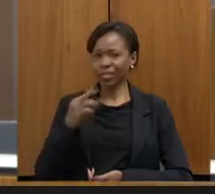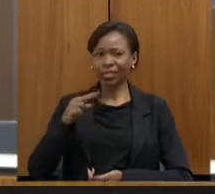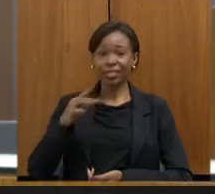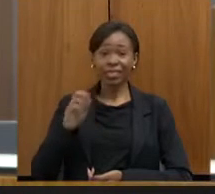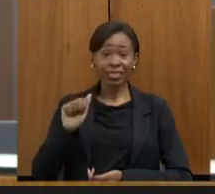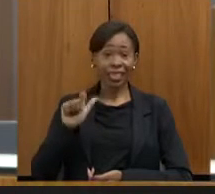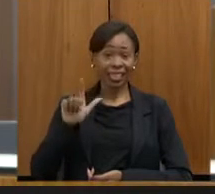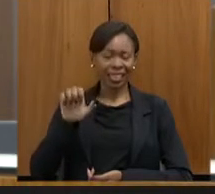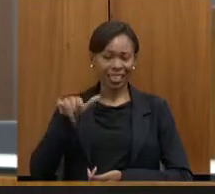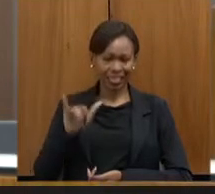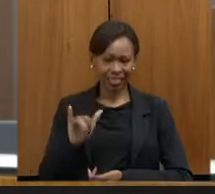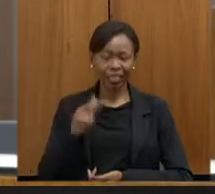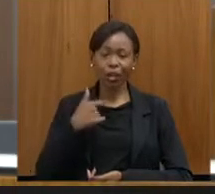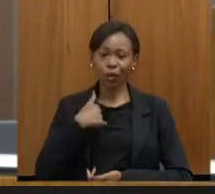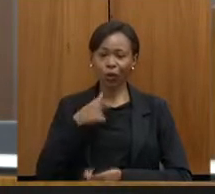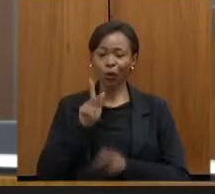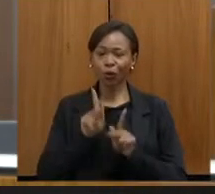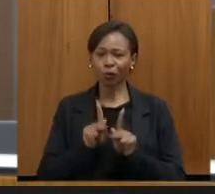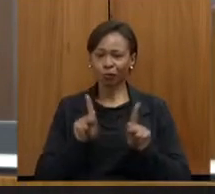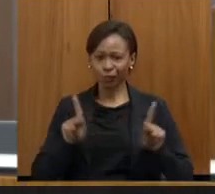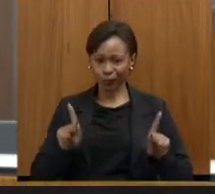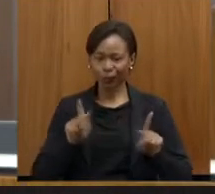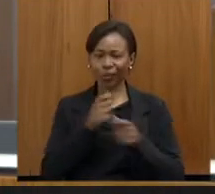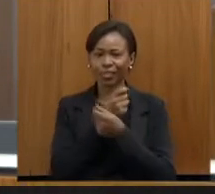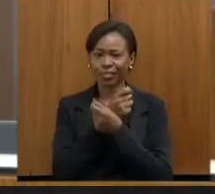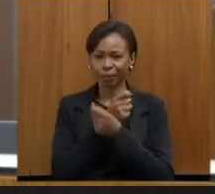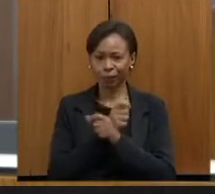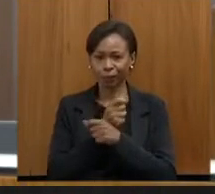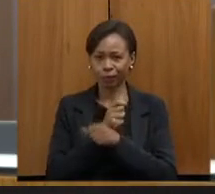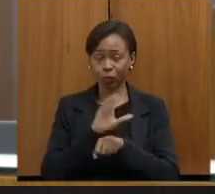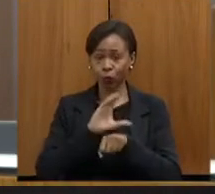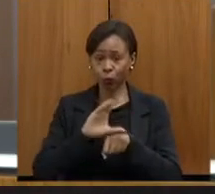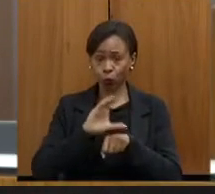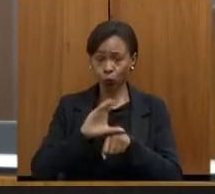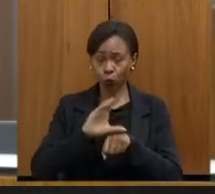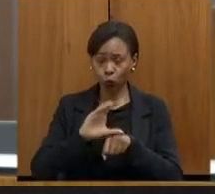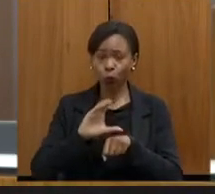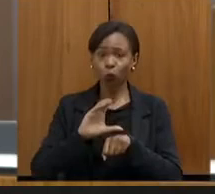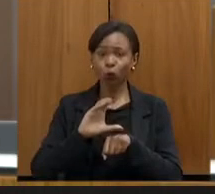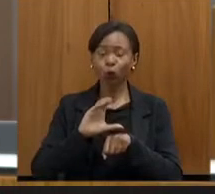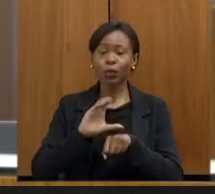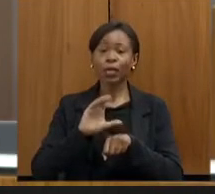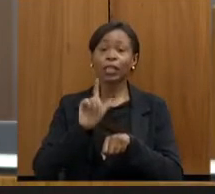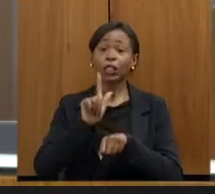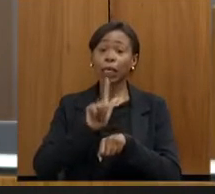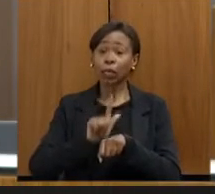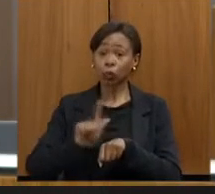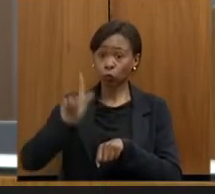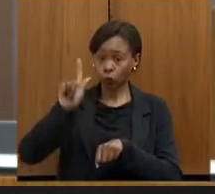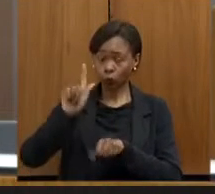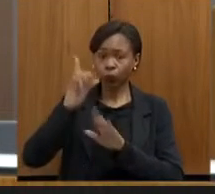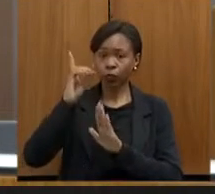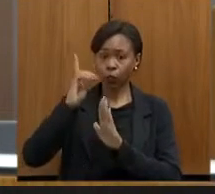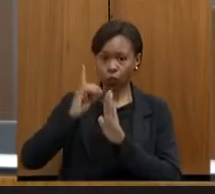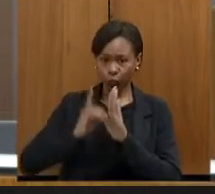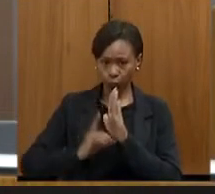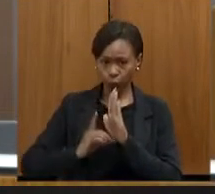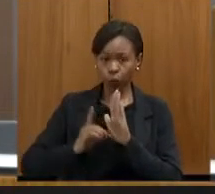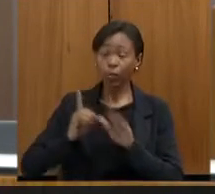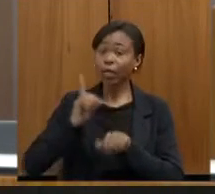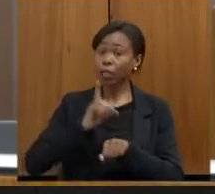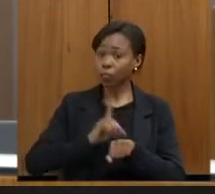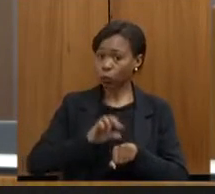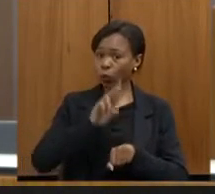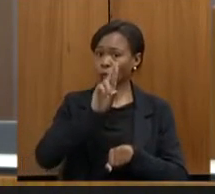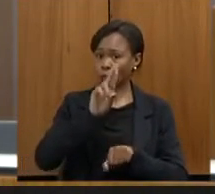professor da PUC Minas, nos cursos de graduação em Direito, e também no doutorado em